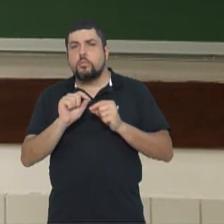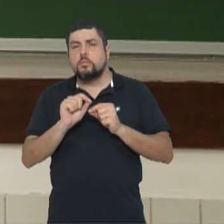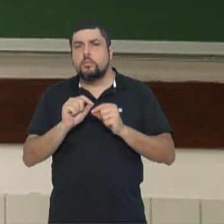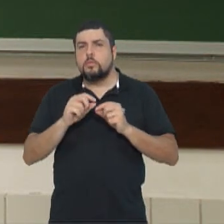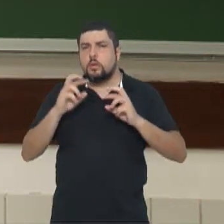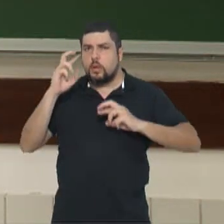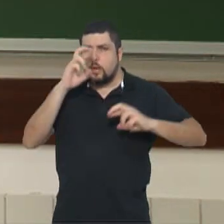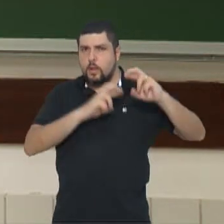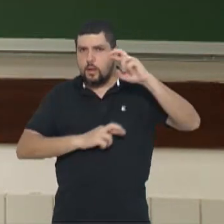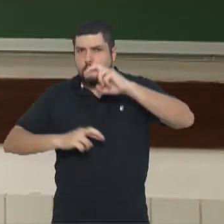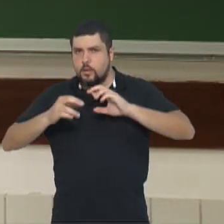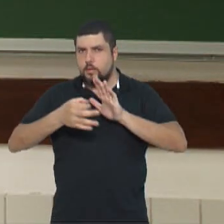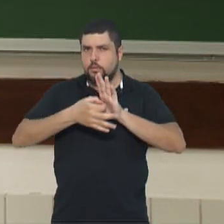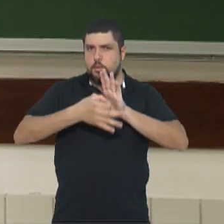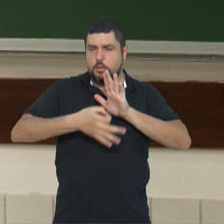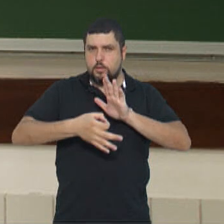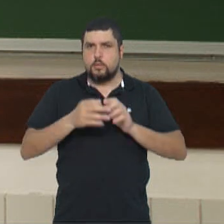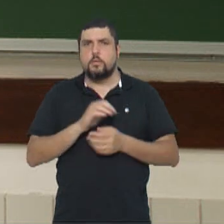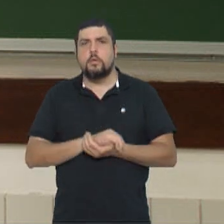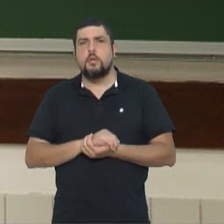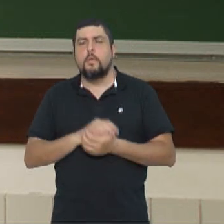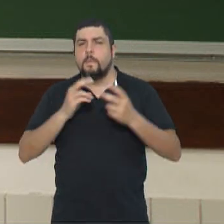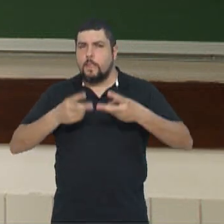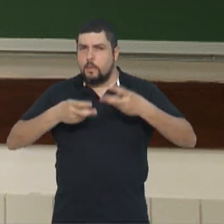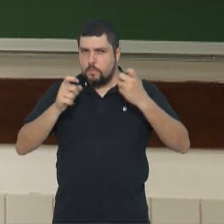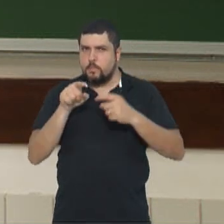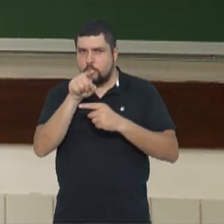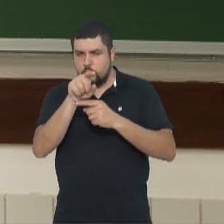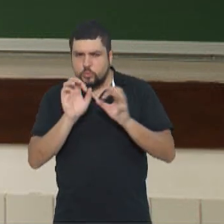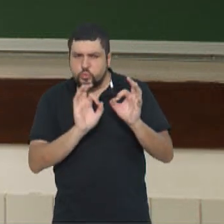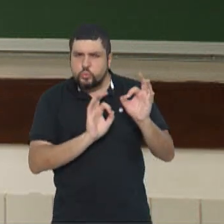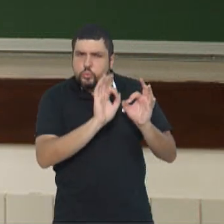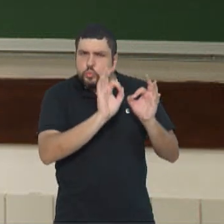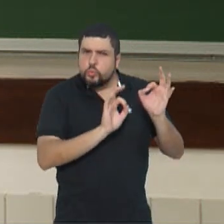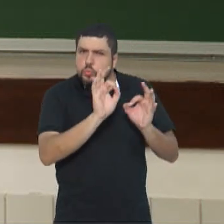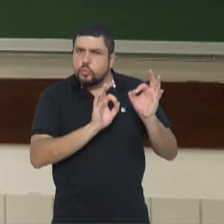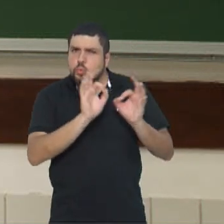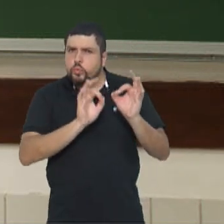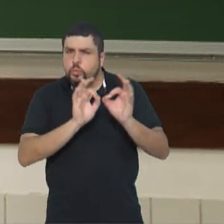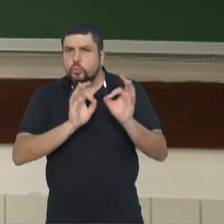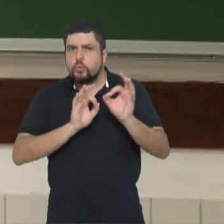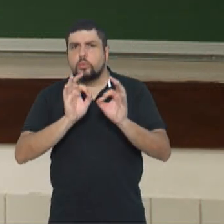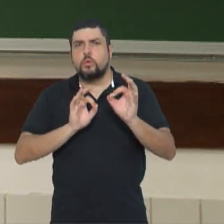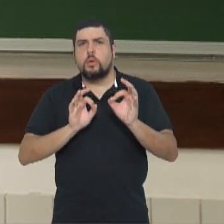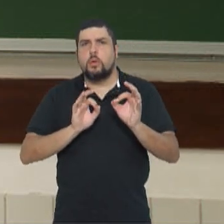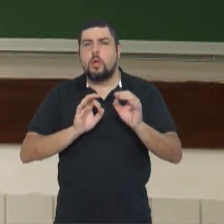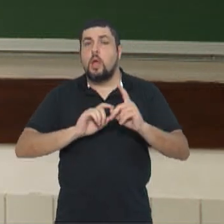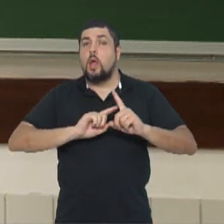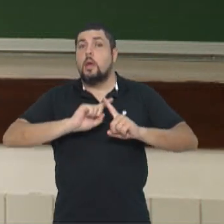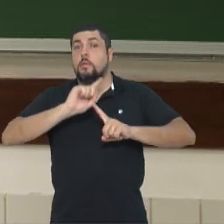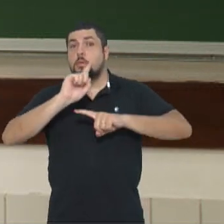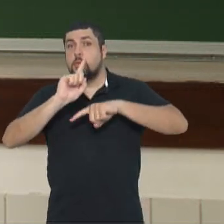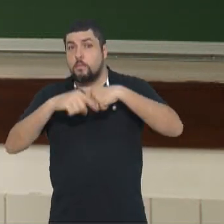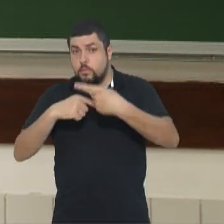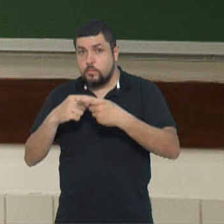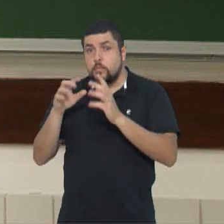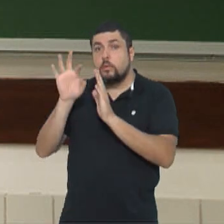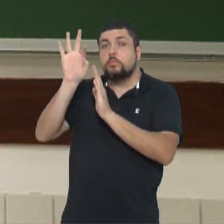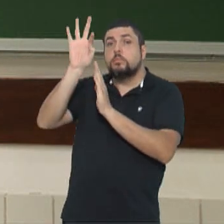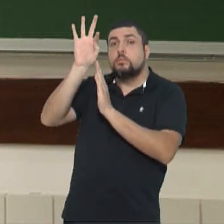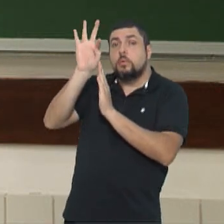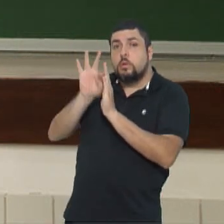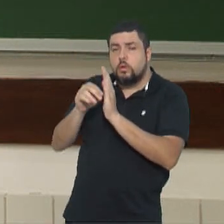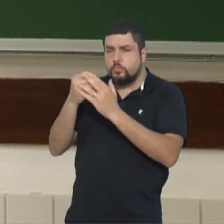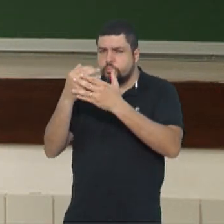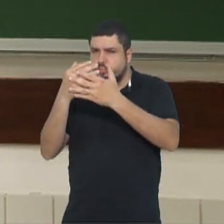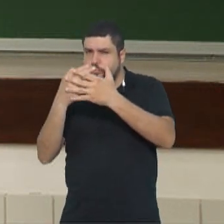mais crítico, tá? Veja que você está fazendo um caminho, né, de trabalho, mas o teu texto vai ficar bem melhor quando você entregar